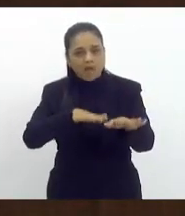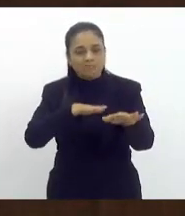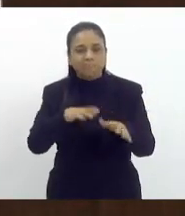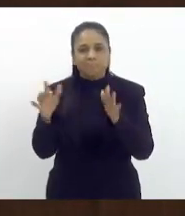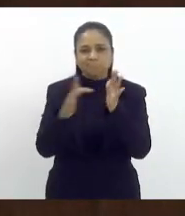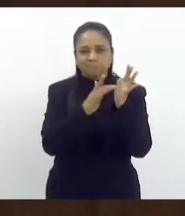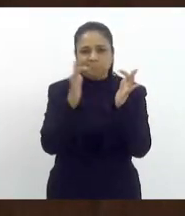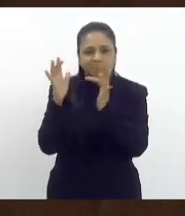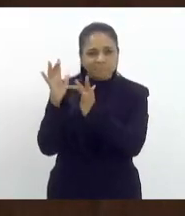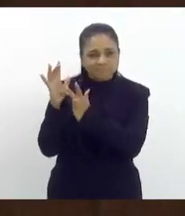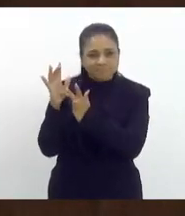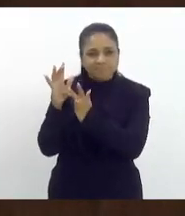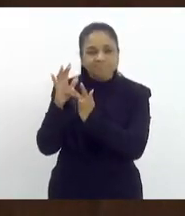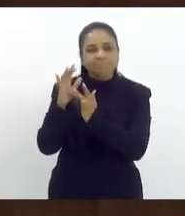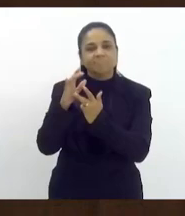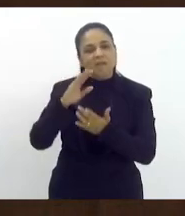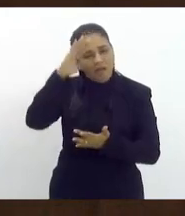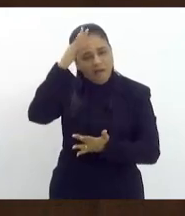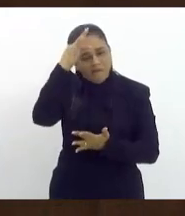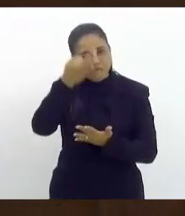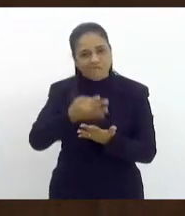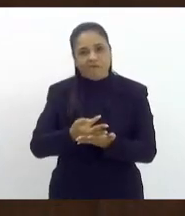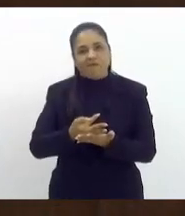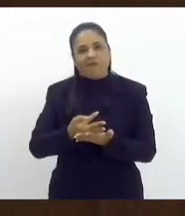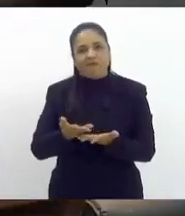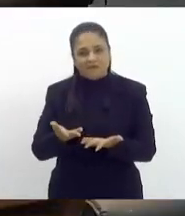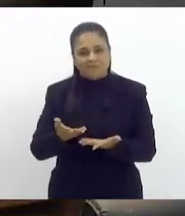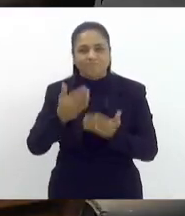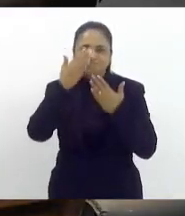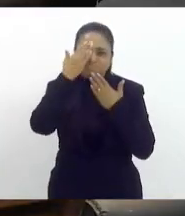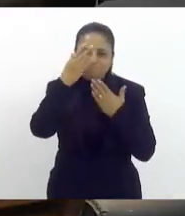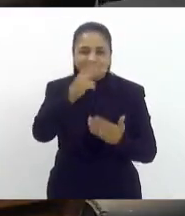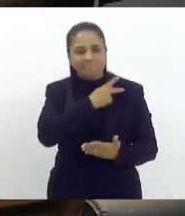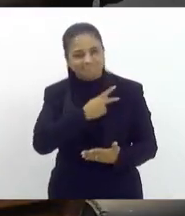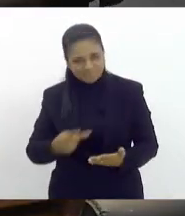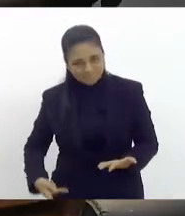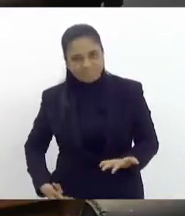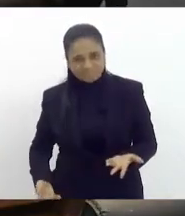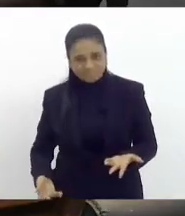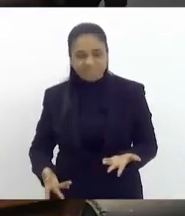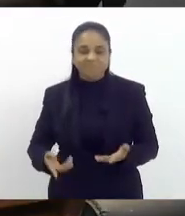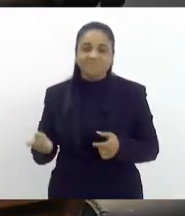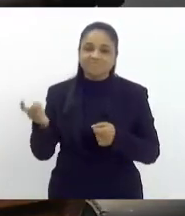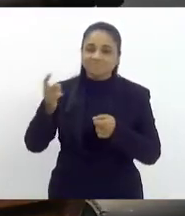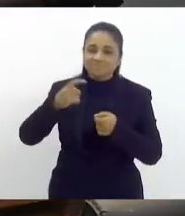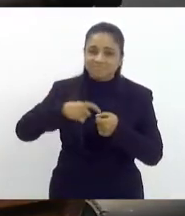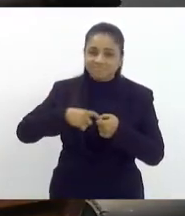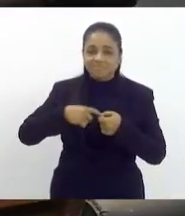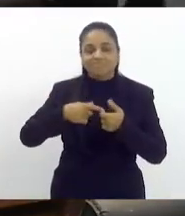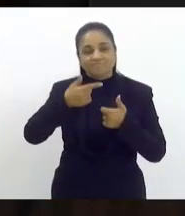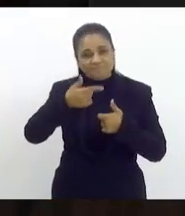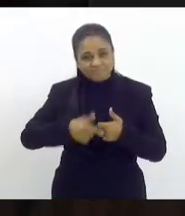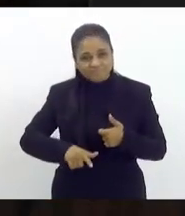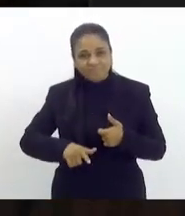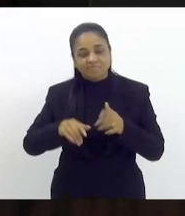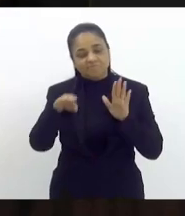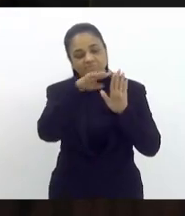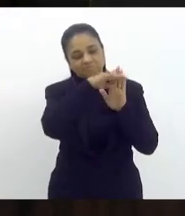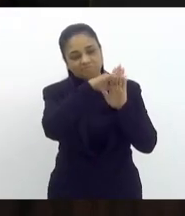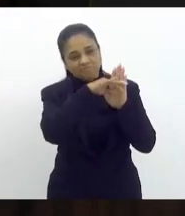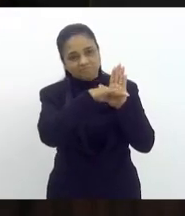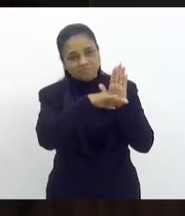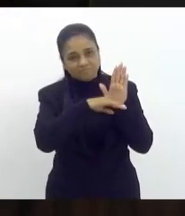um exercício da fé Obrigado por exemplo Obrigada retornaremos agora a pauta